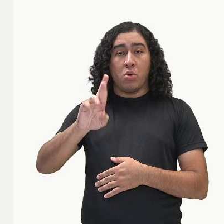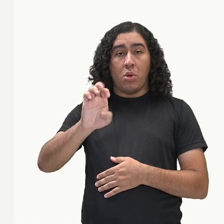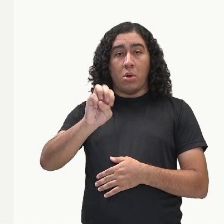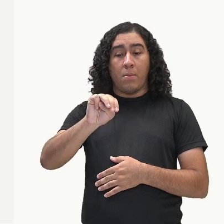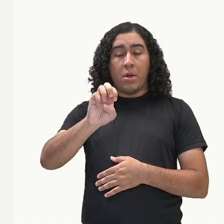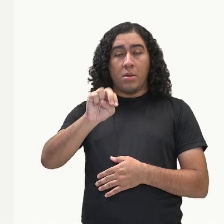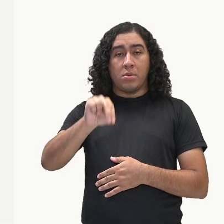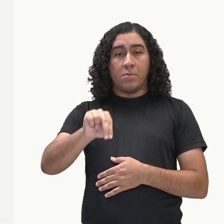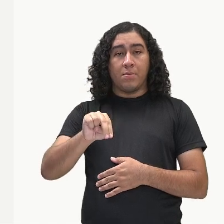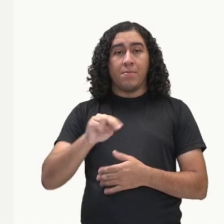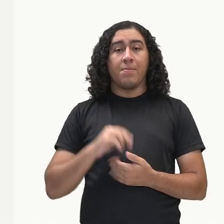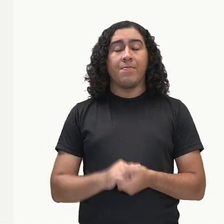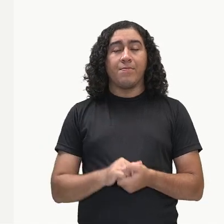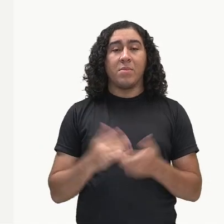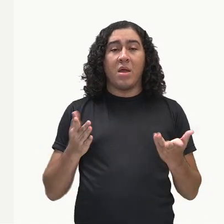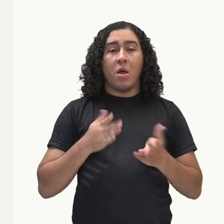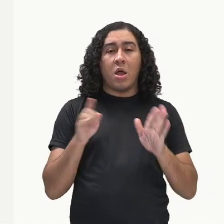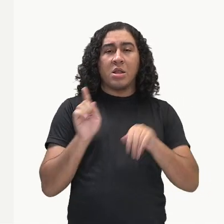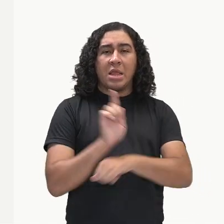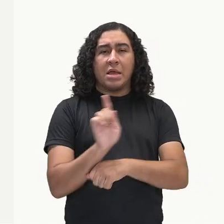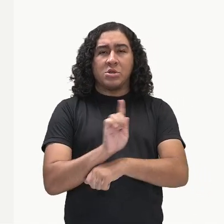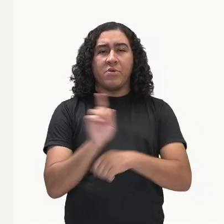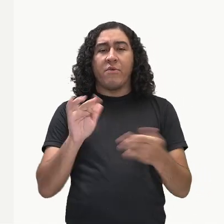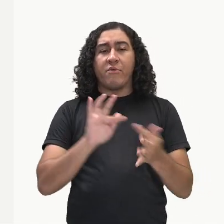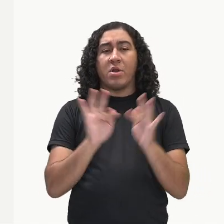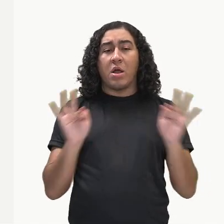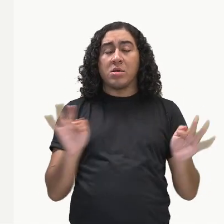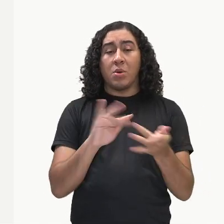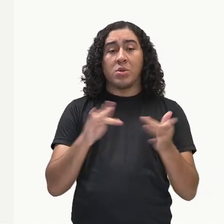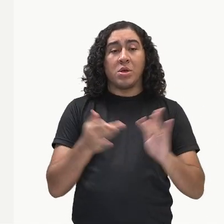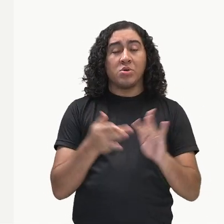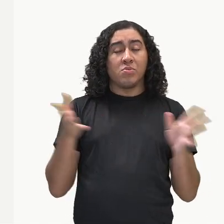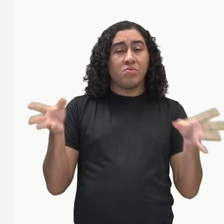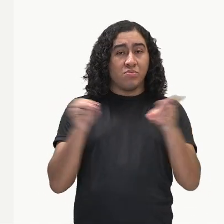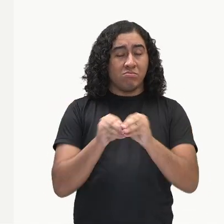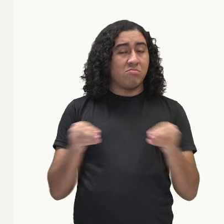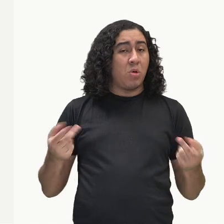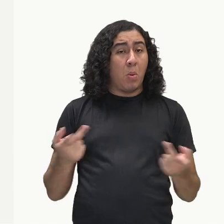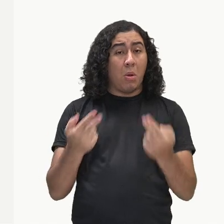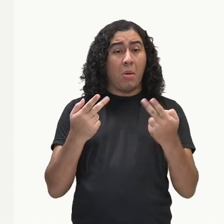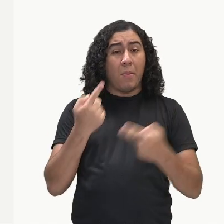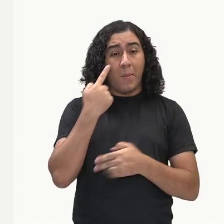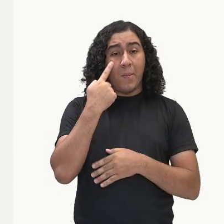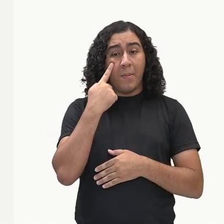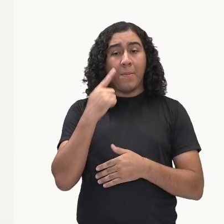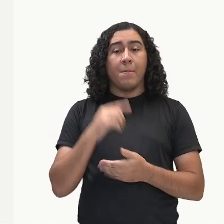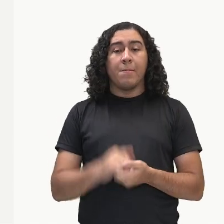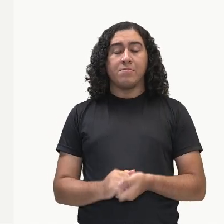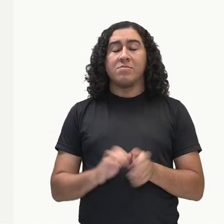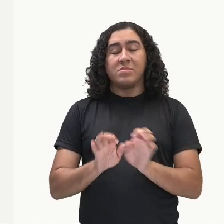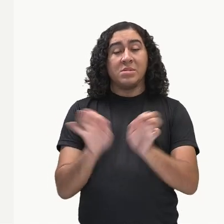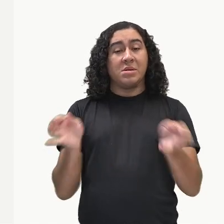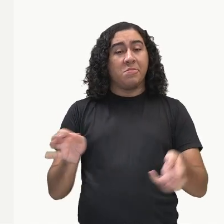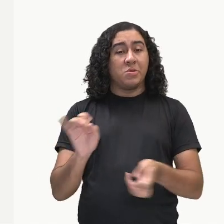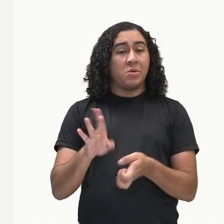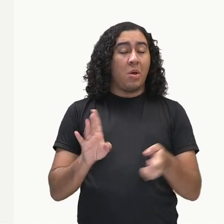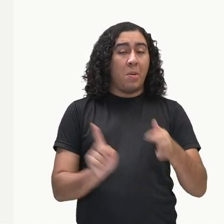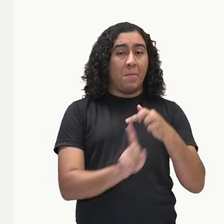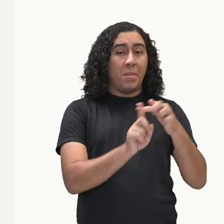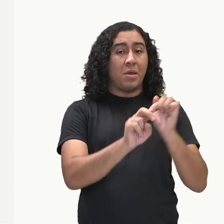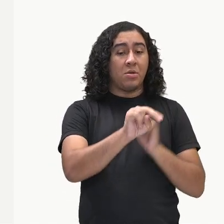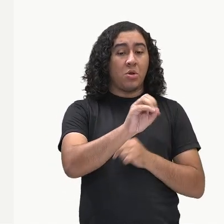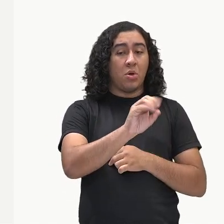a forma negativa comigo? Então, forma negativa normal, não é? A mais simples é só acrescentar o